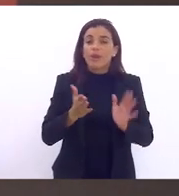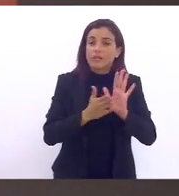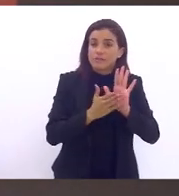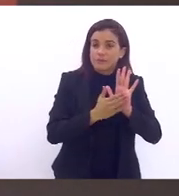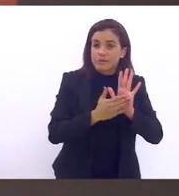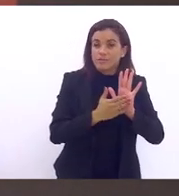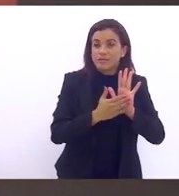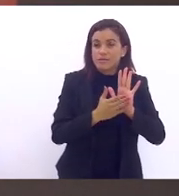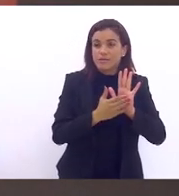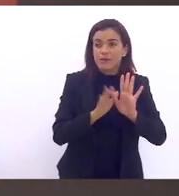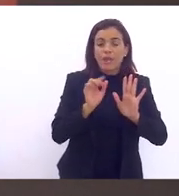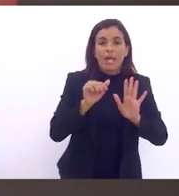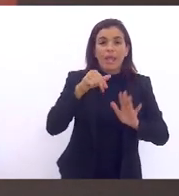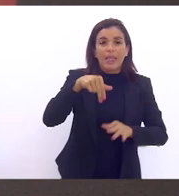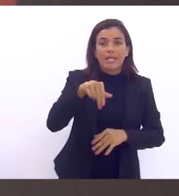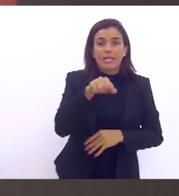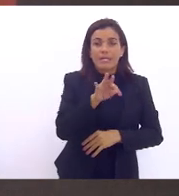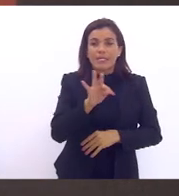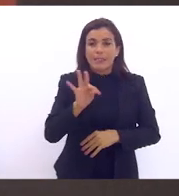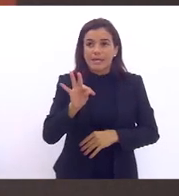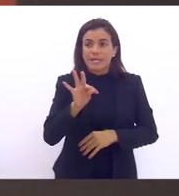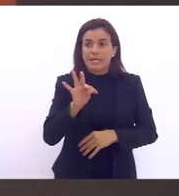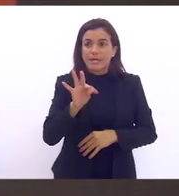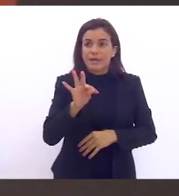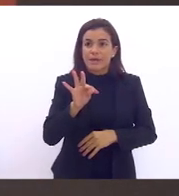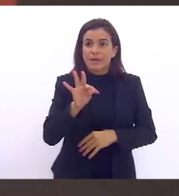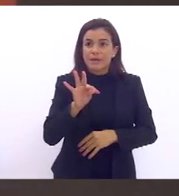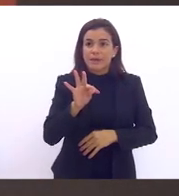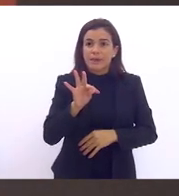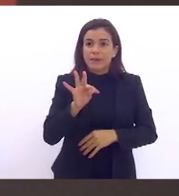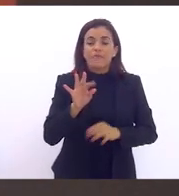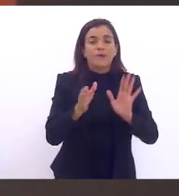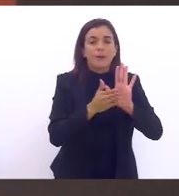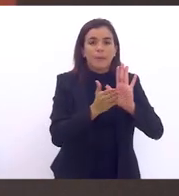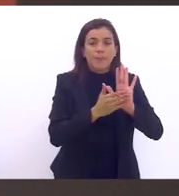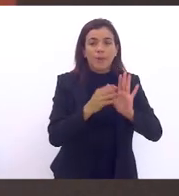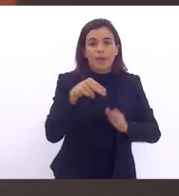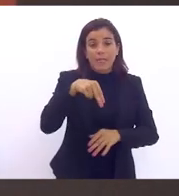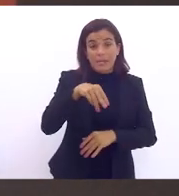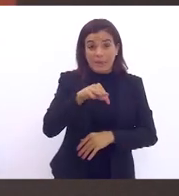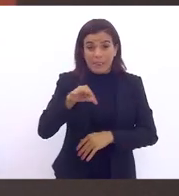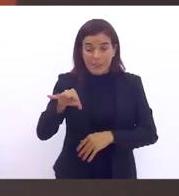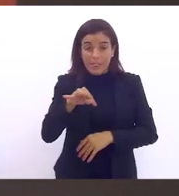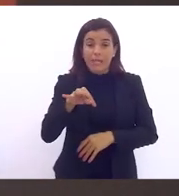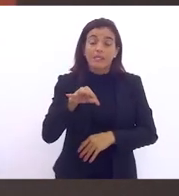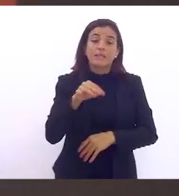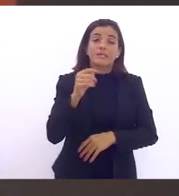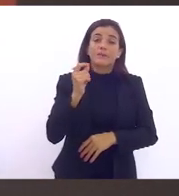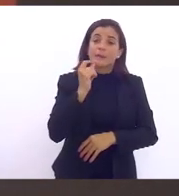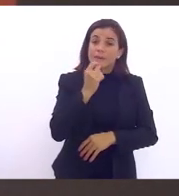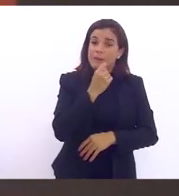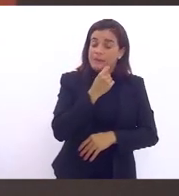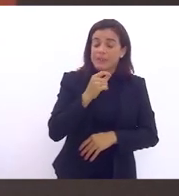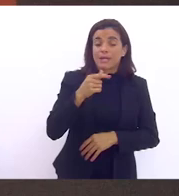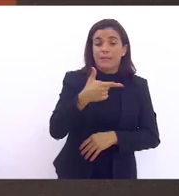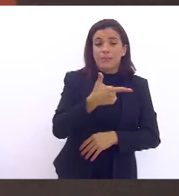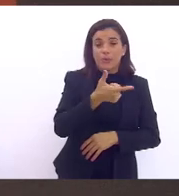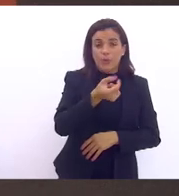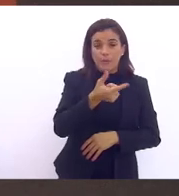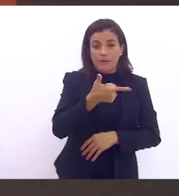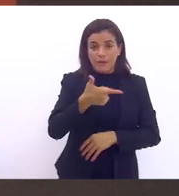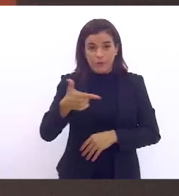para para ntt deixa eu só já volto fizemos uma proposta para ntt em setembro de 22 então nós fizemos a